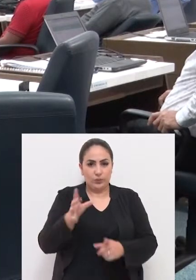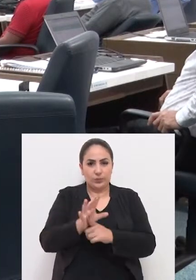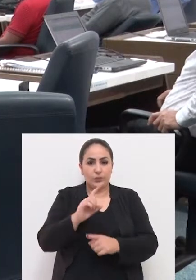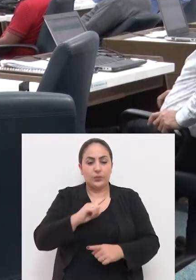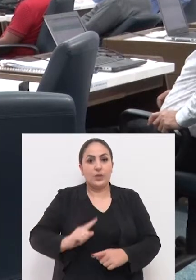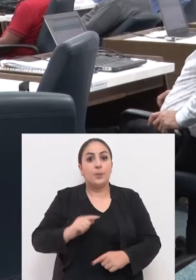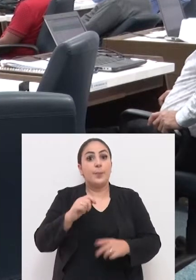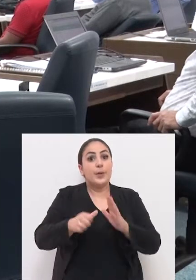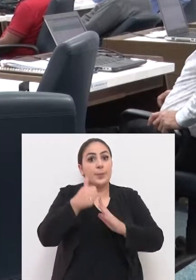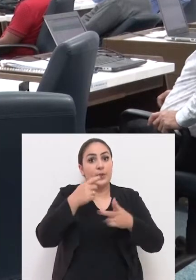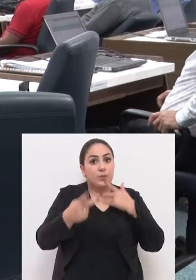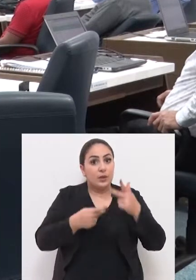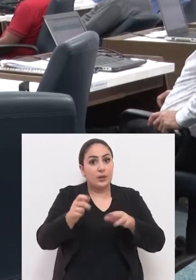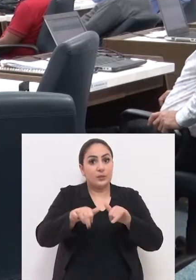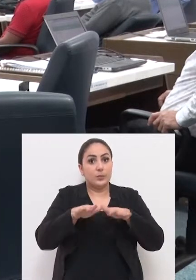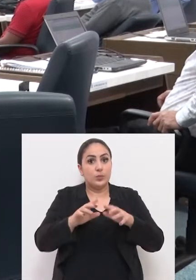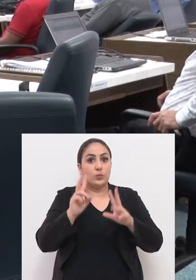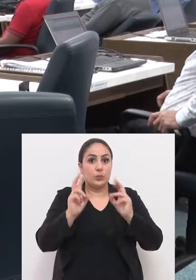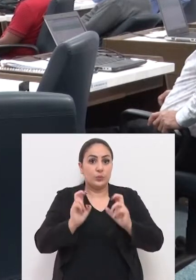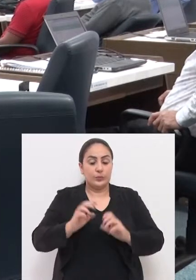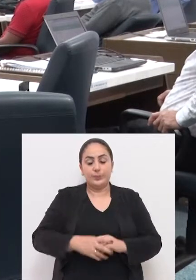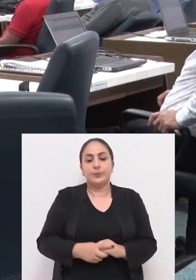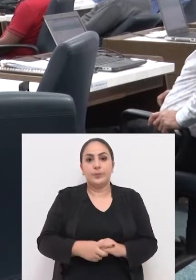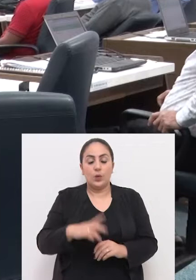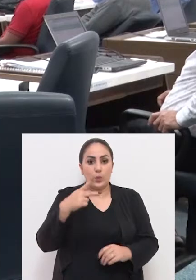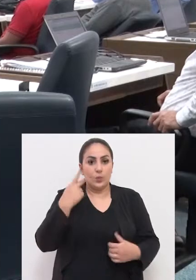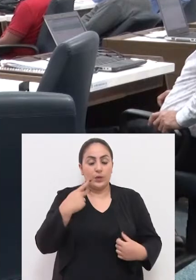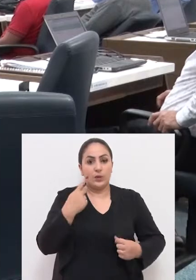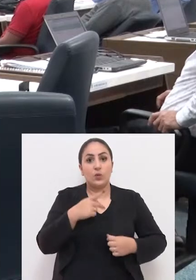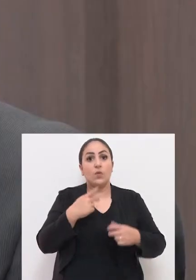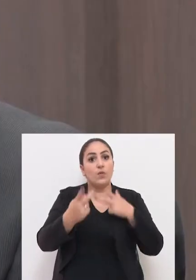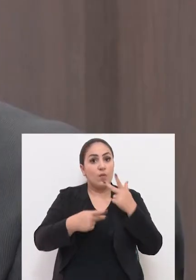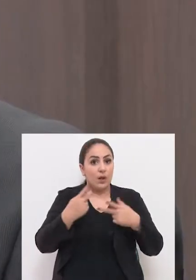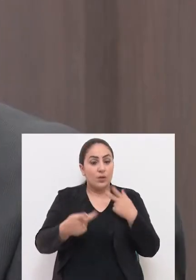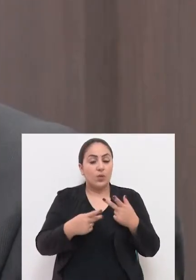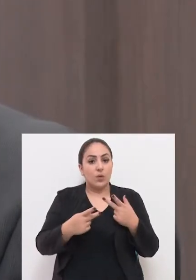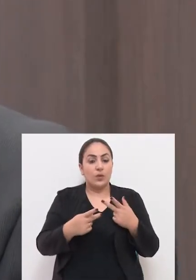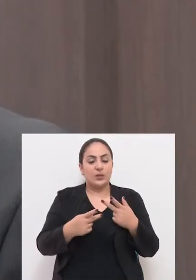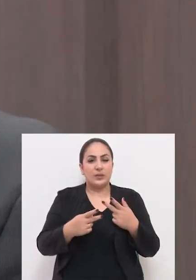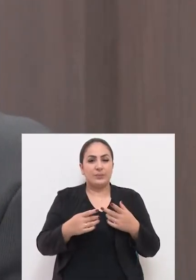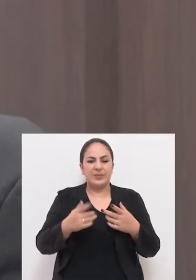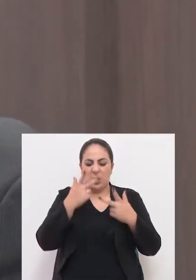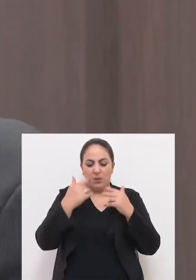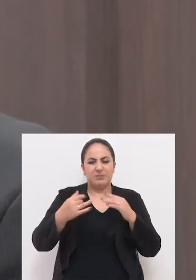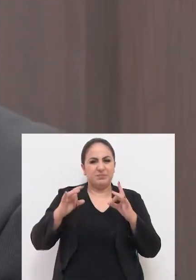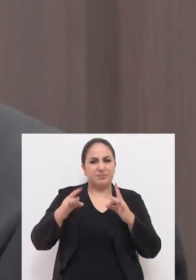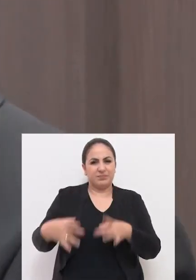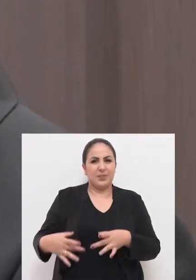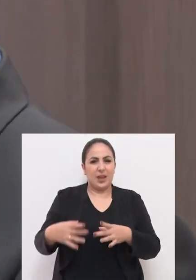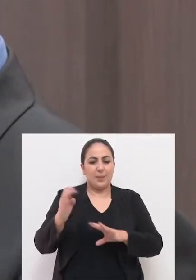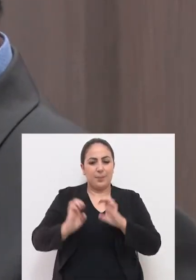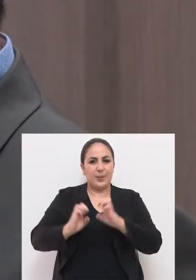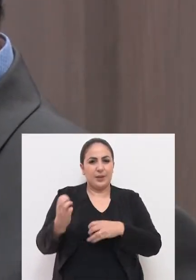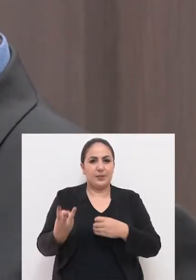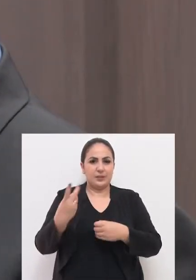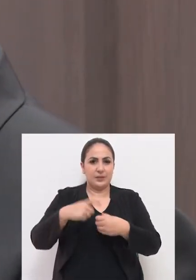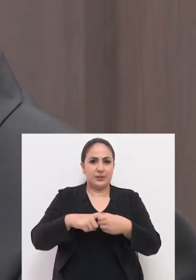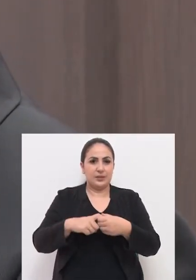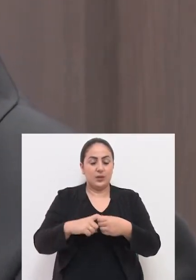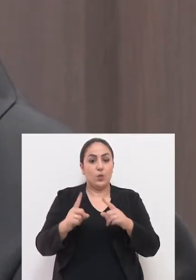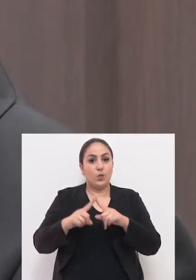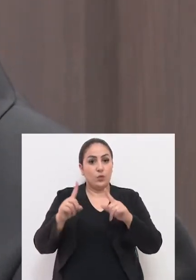foi o primeiro a se manifestar na tribuna sobre o assunto. O vereador comentou que o descaso de